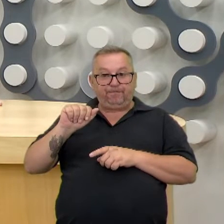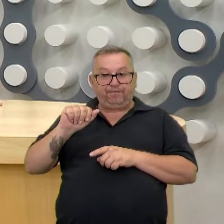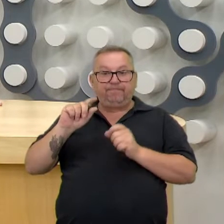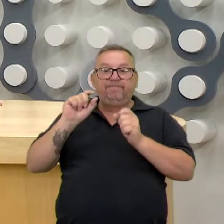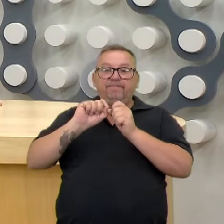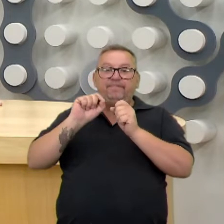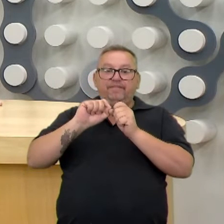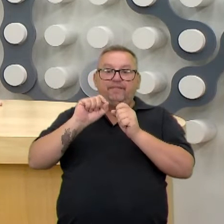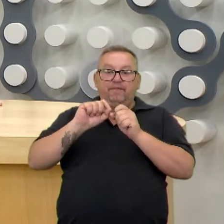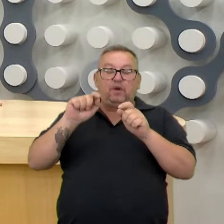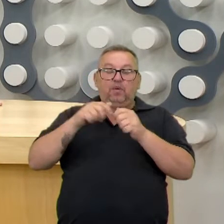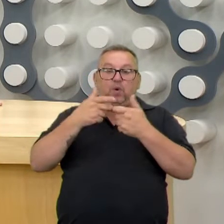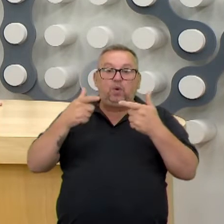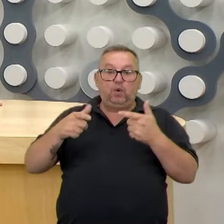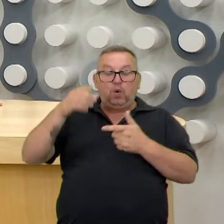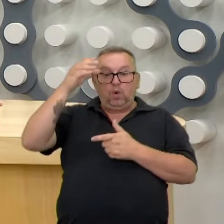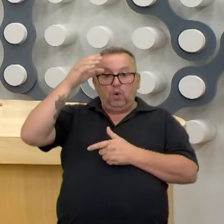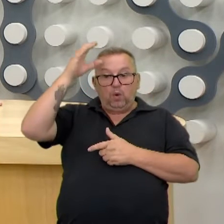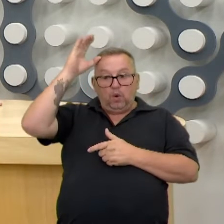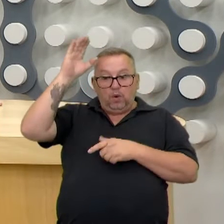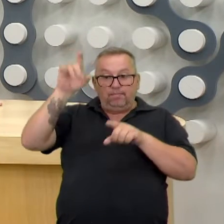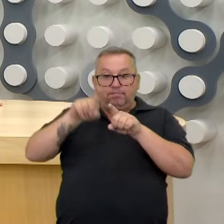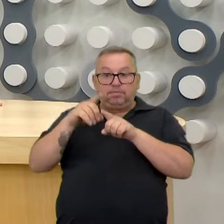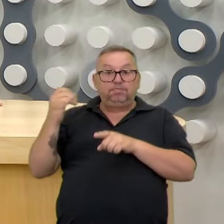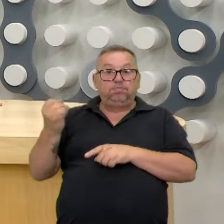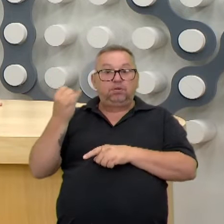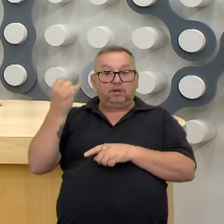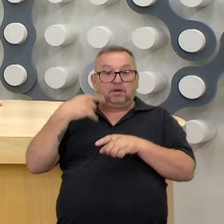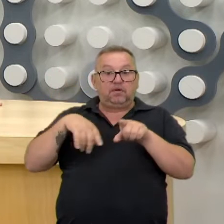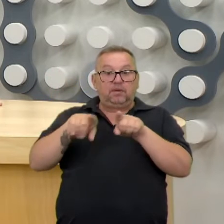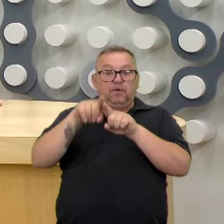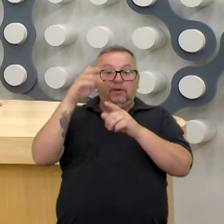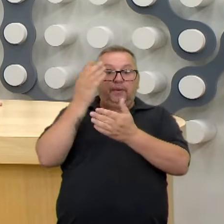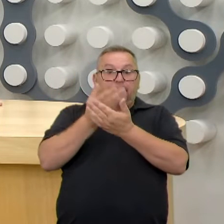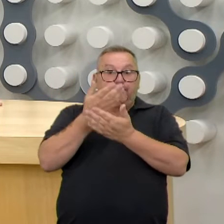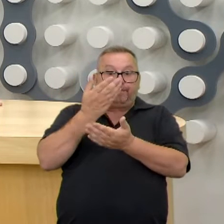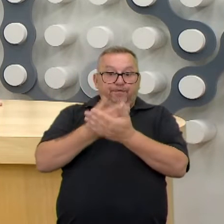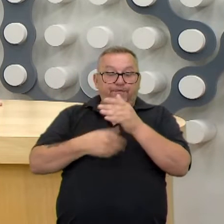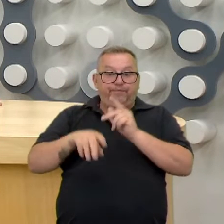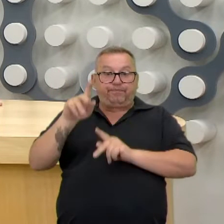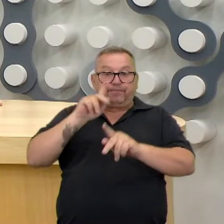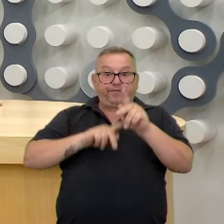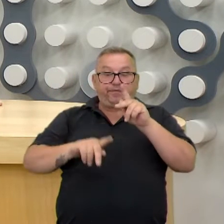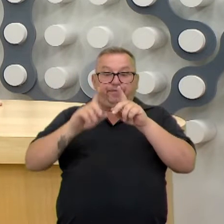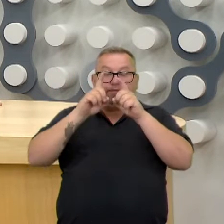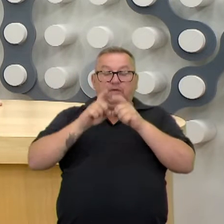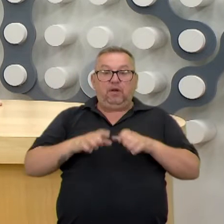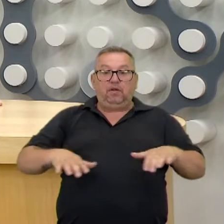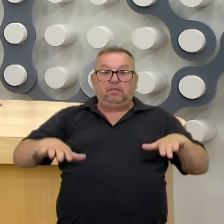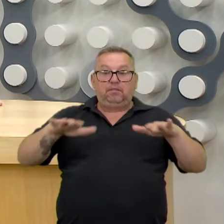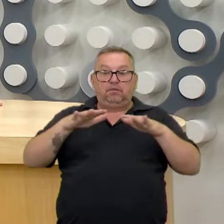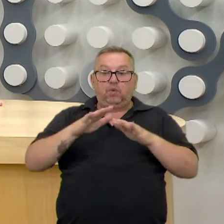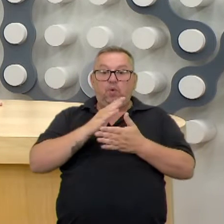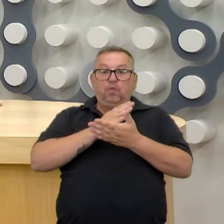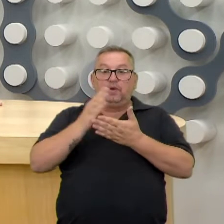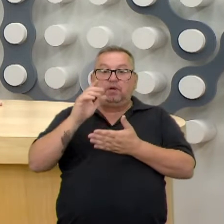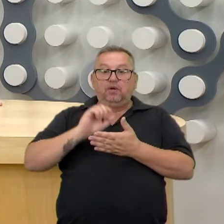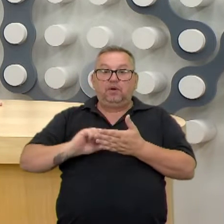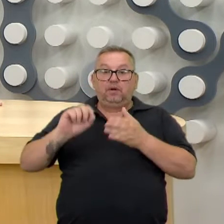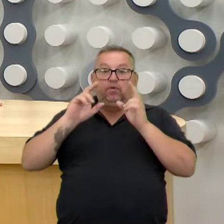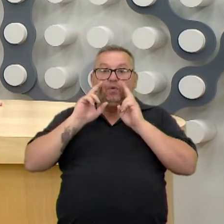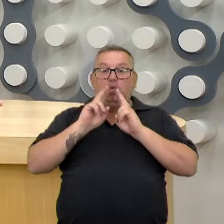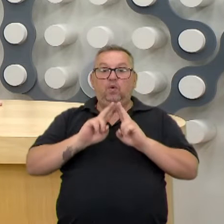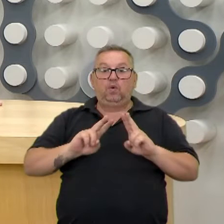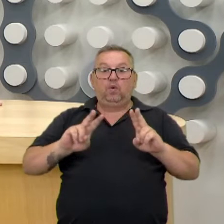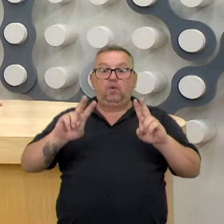divulgar conhecimentos relevantes nas áreas de estudos de população e demografia a partir de uma